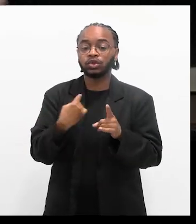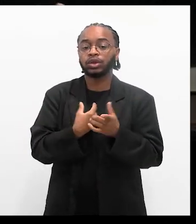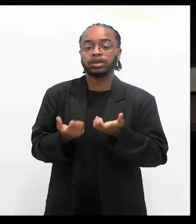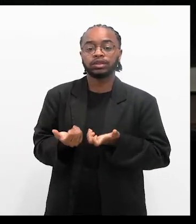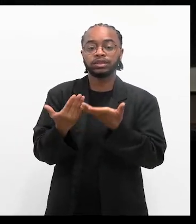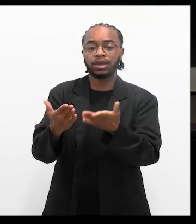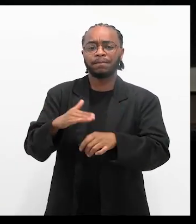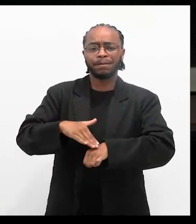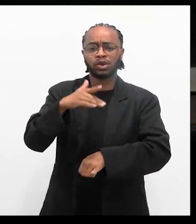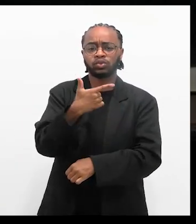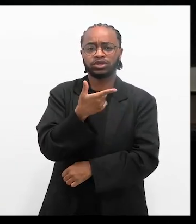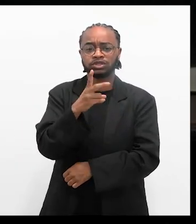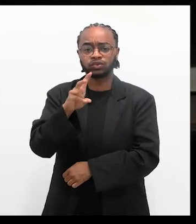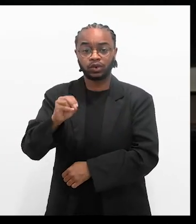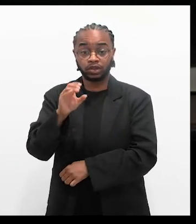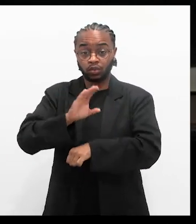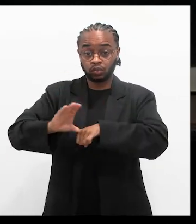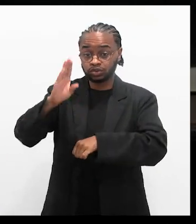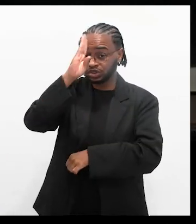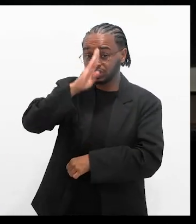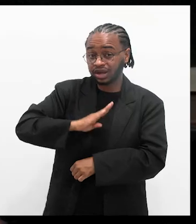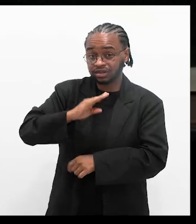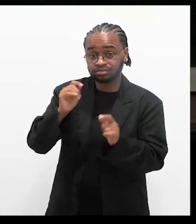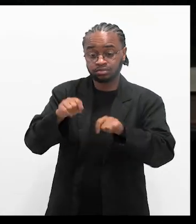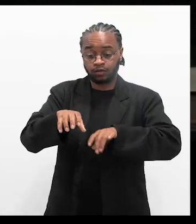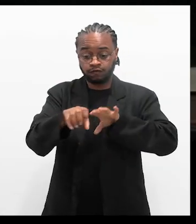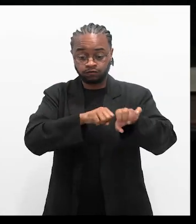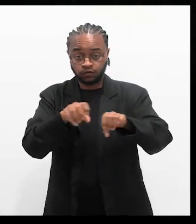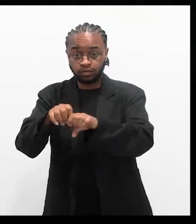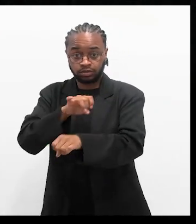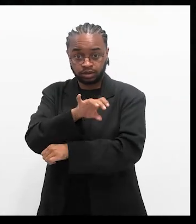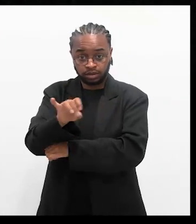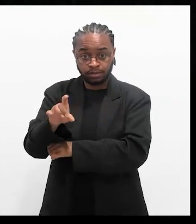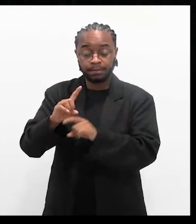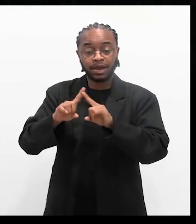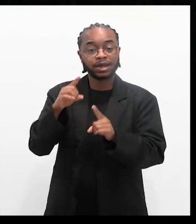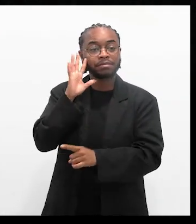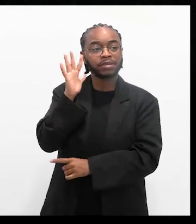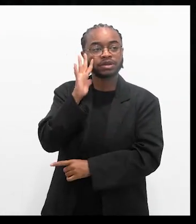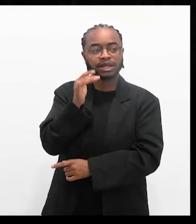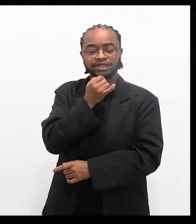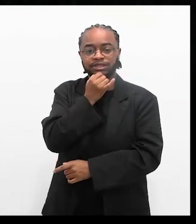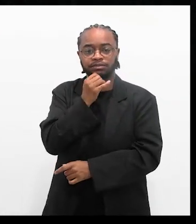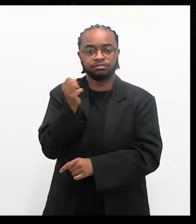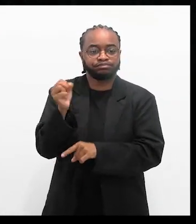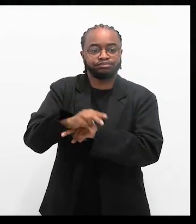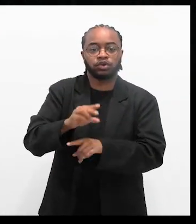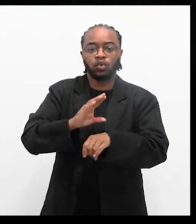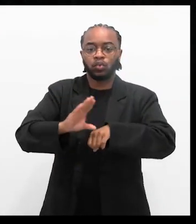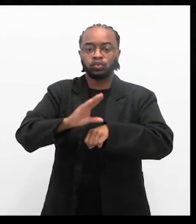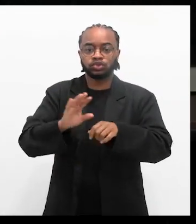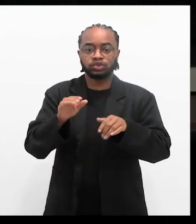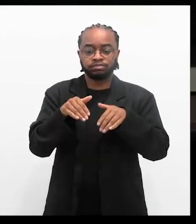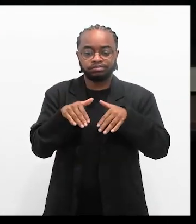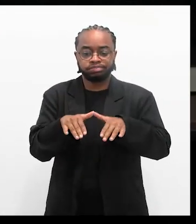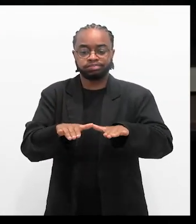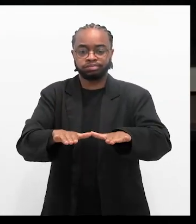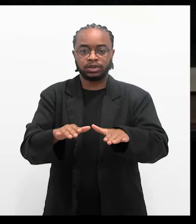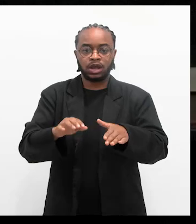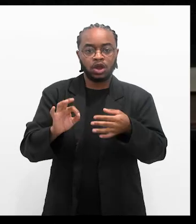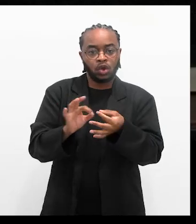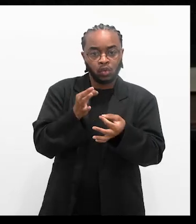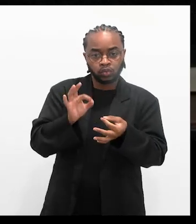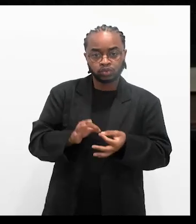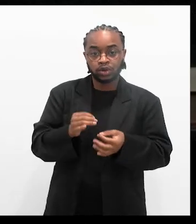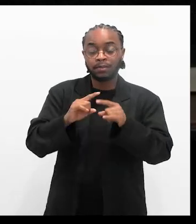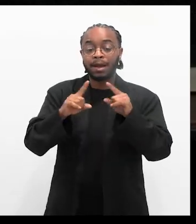gente disponibiliza mais de 250 cursos gratuitos de formação. Então, vamos imaginar, ela está lá fazendo um curso de costura, mas